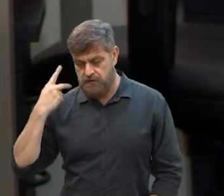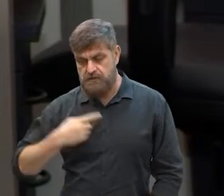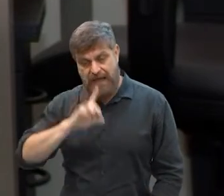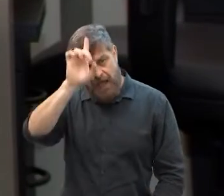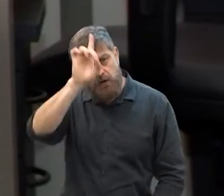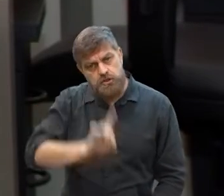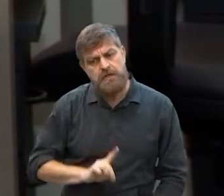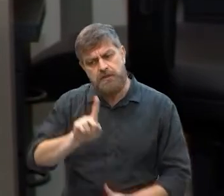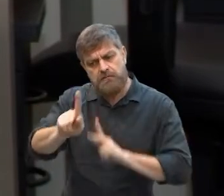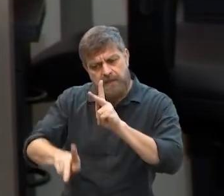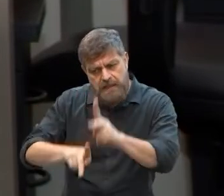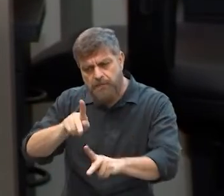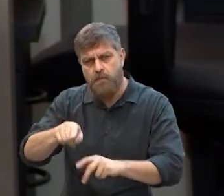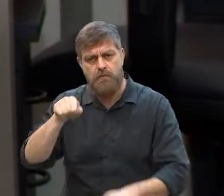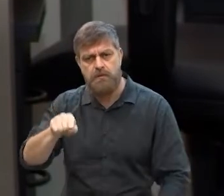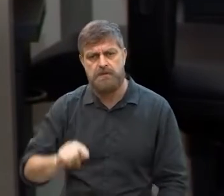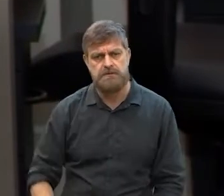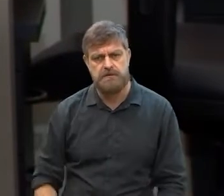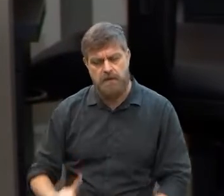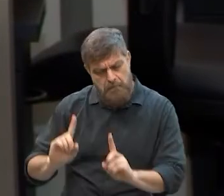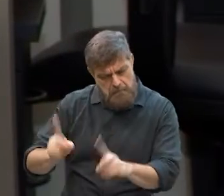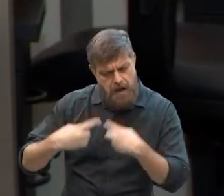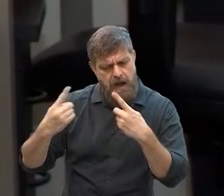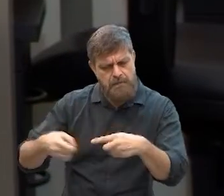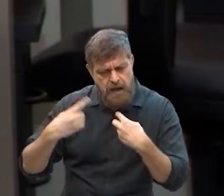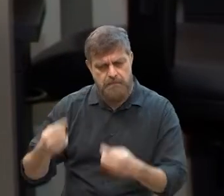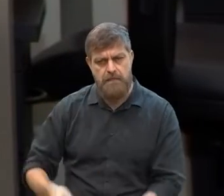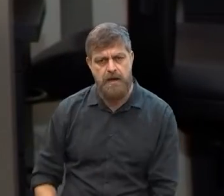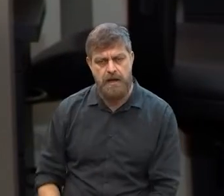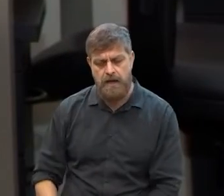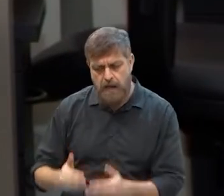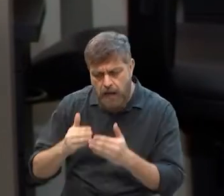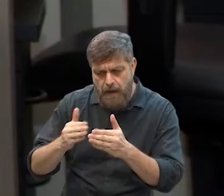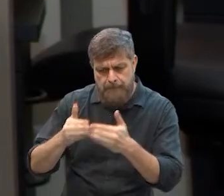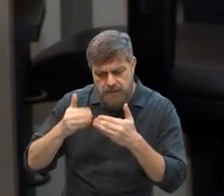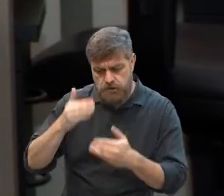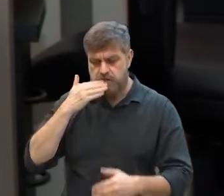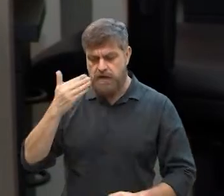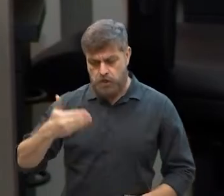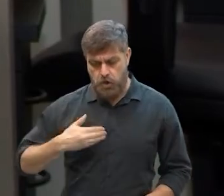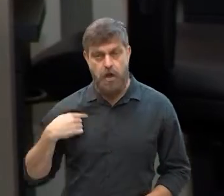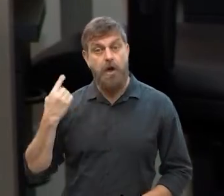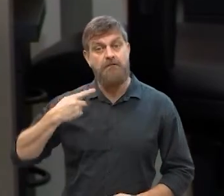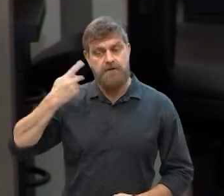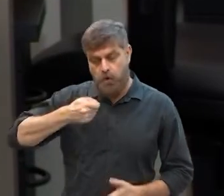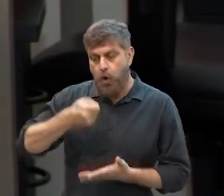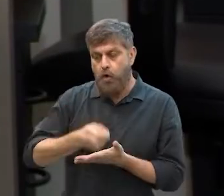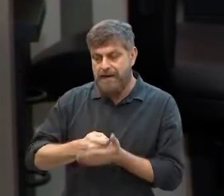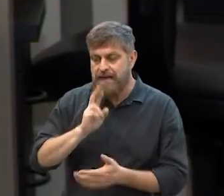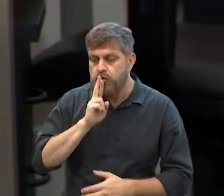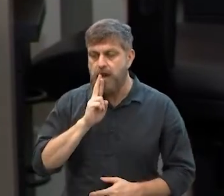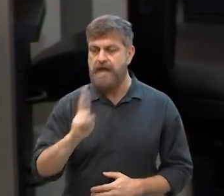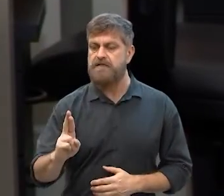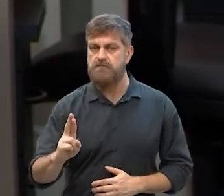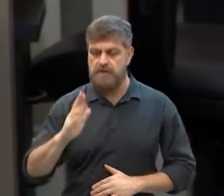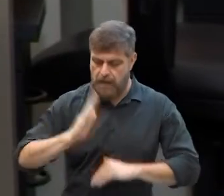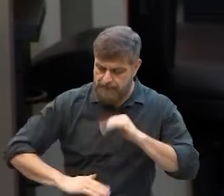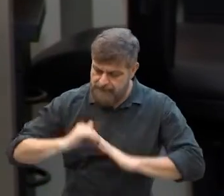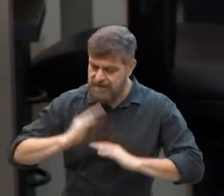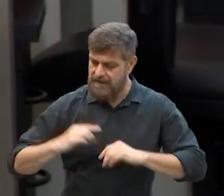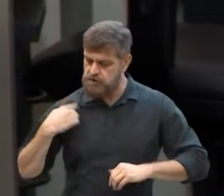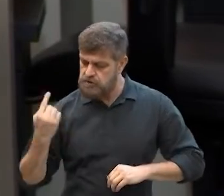seus direitos, as suas demandas, e a gente tem a obrigação de responder, de